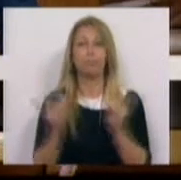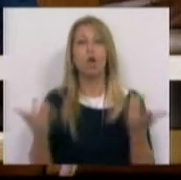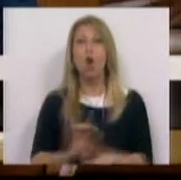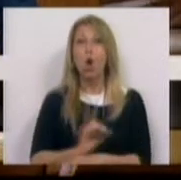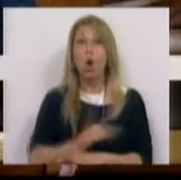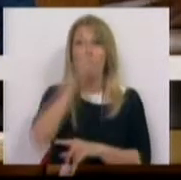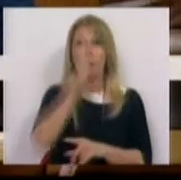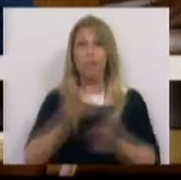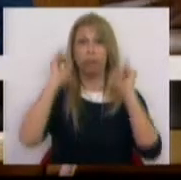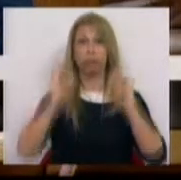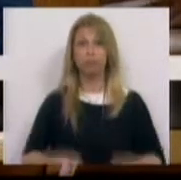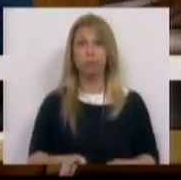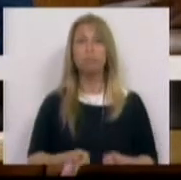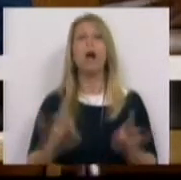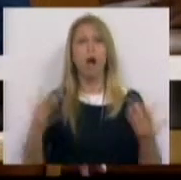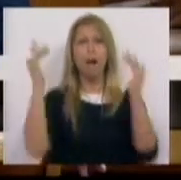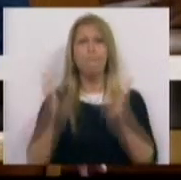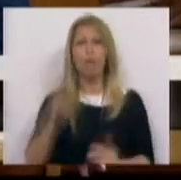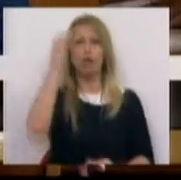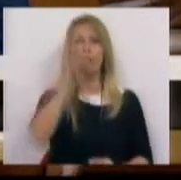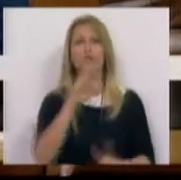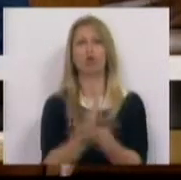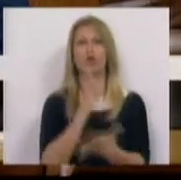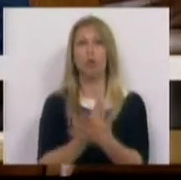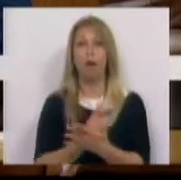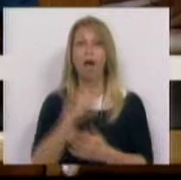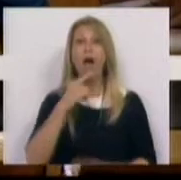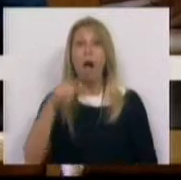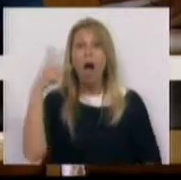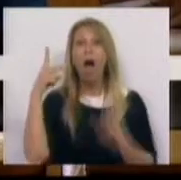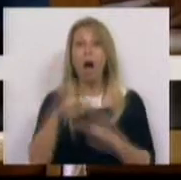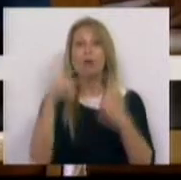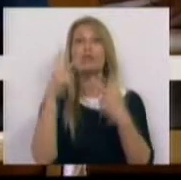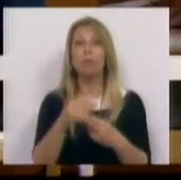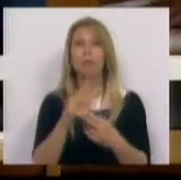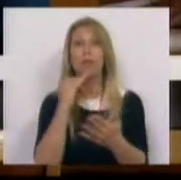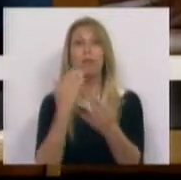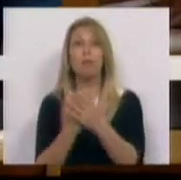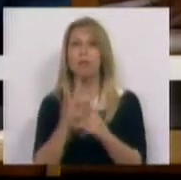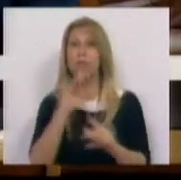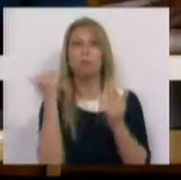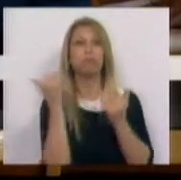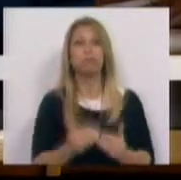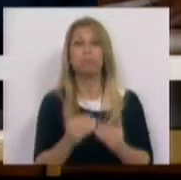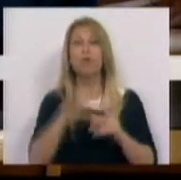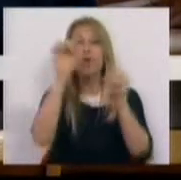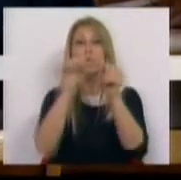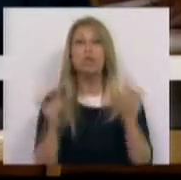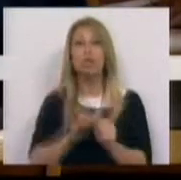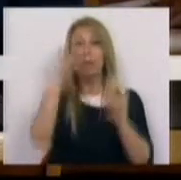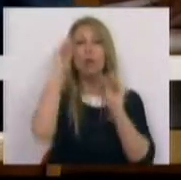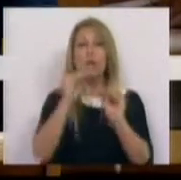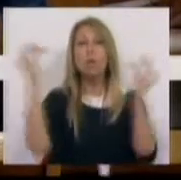há menos professores nas escolas. A austeridade privou o sistema educativo de mais de 25 mil professores, com